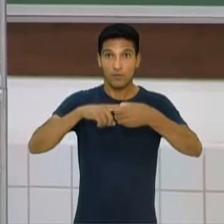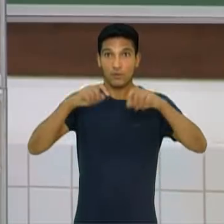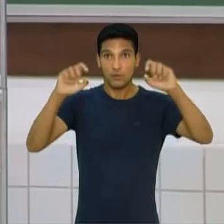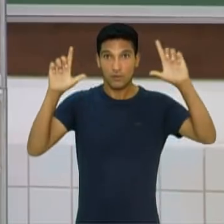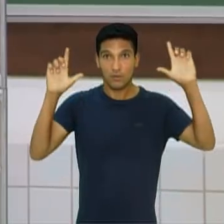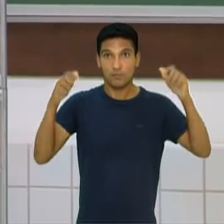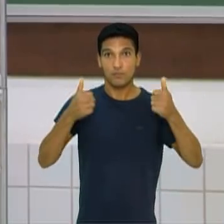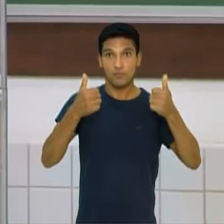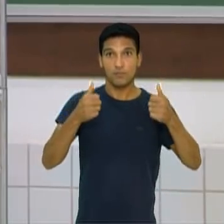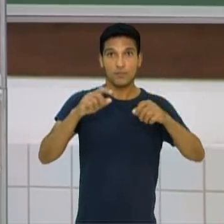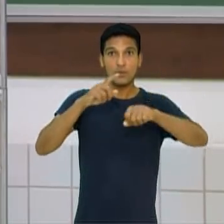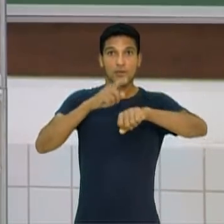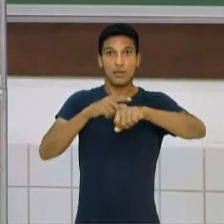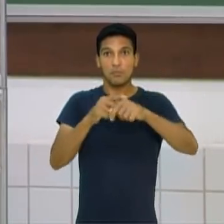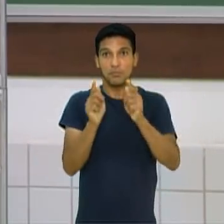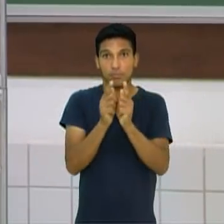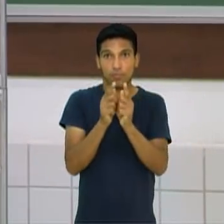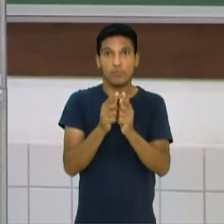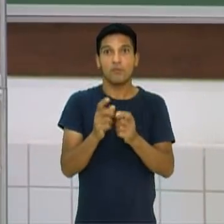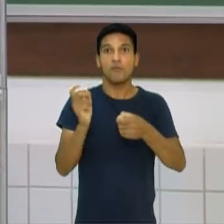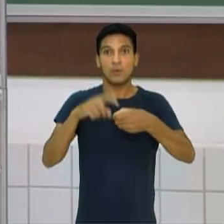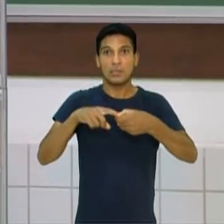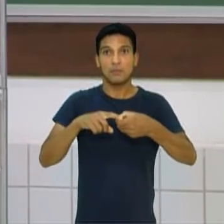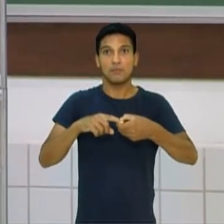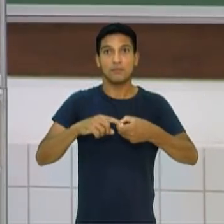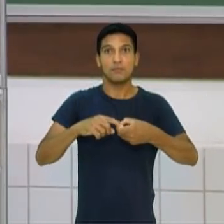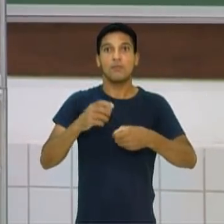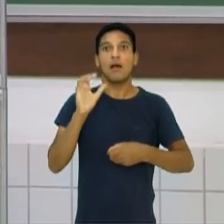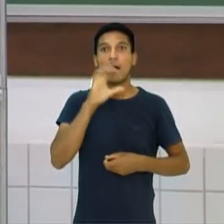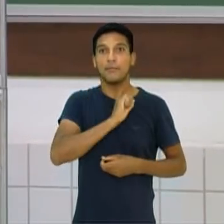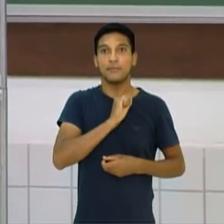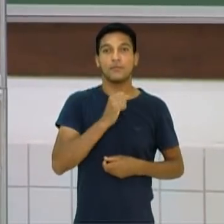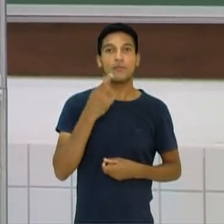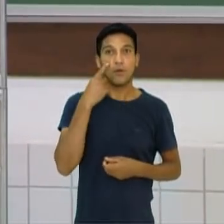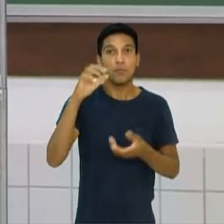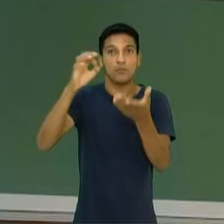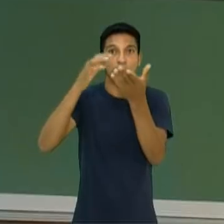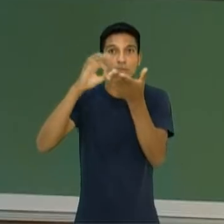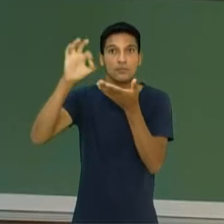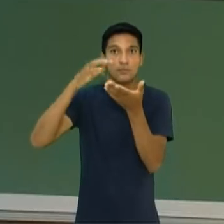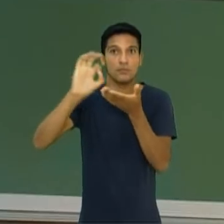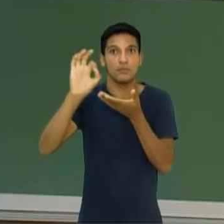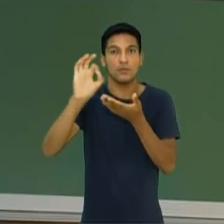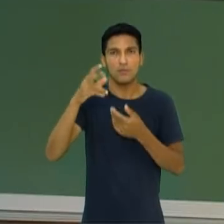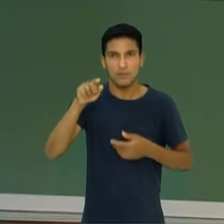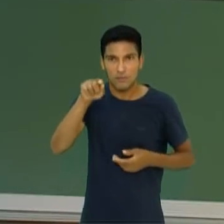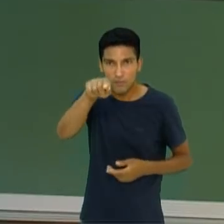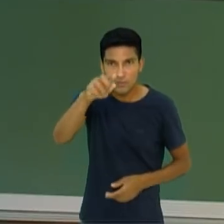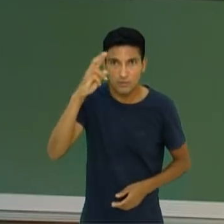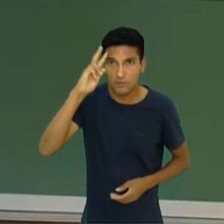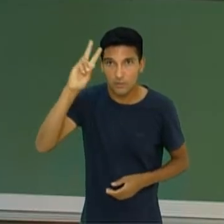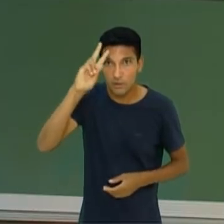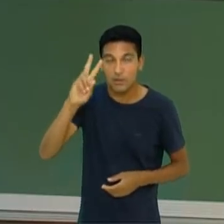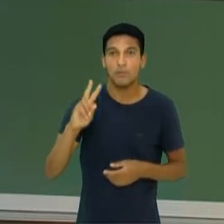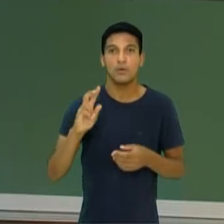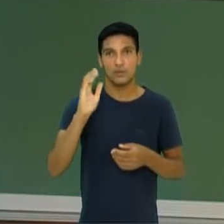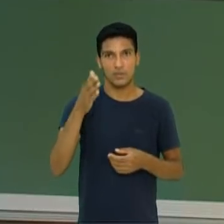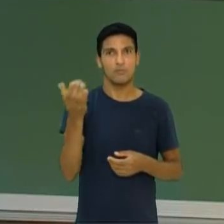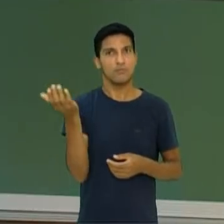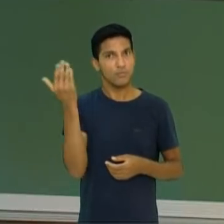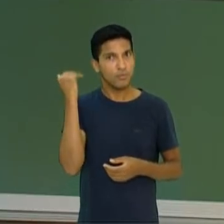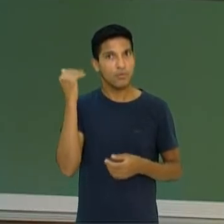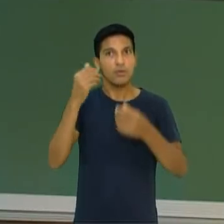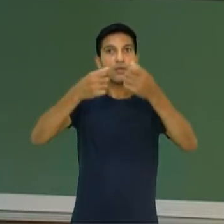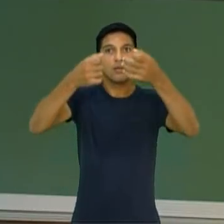Retornamos, o tempo foi bem curtinho, voltamos bem rapidinho. Vamos corrigir o nosso exercício então? Você lembra quando nós comentamos lá no início